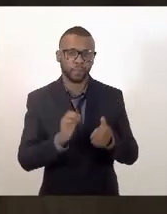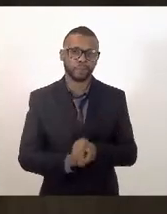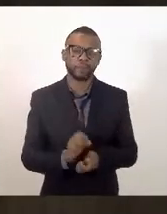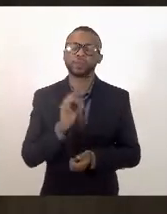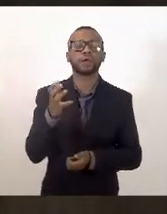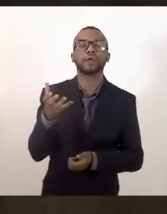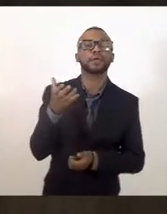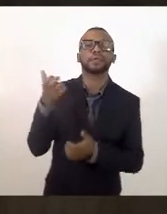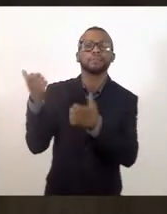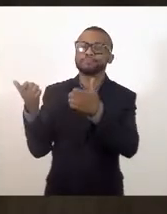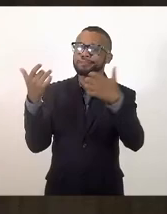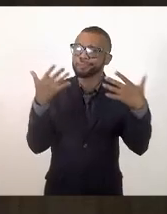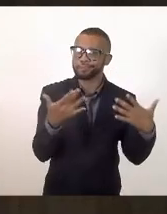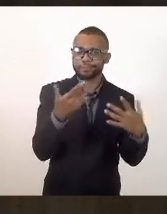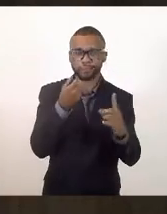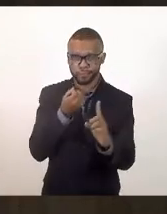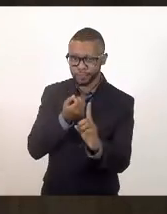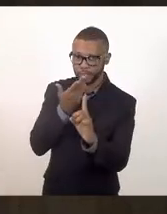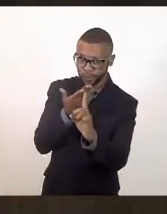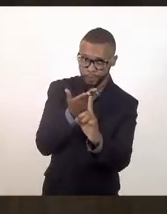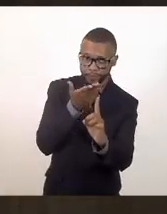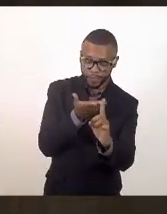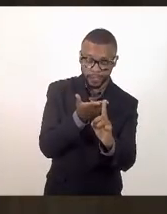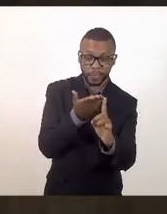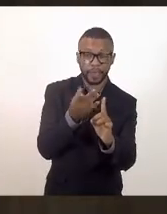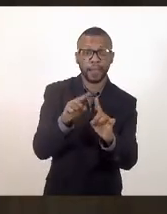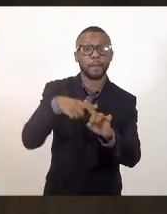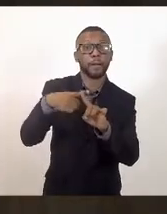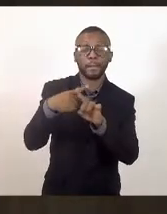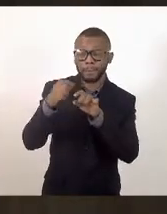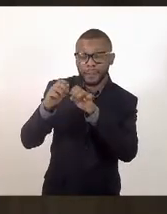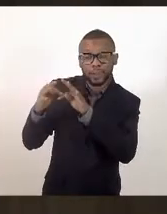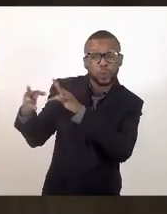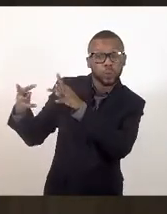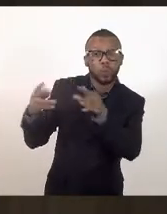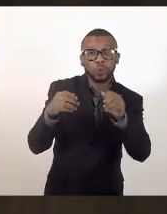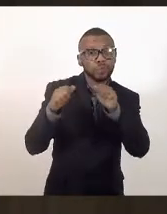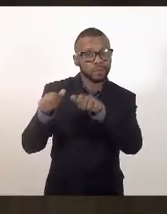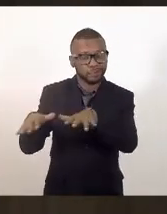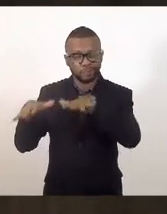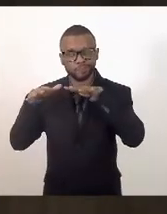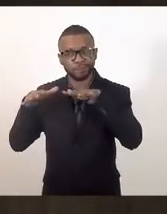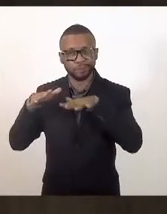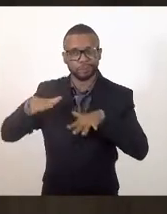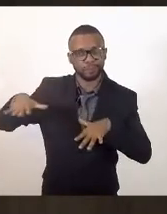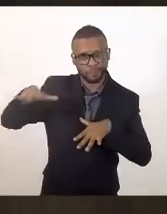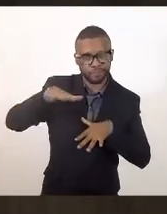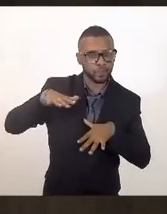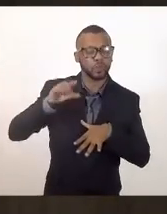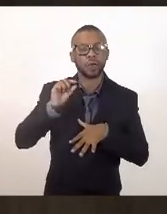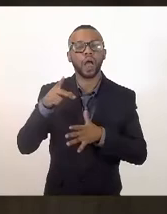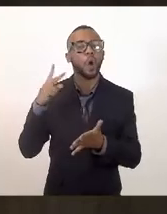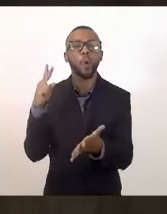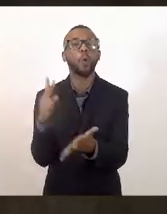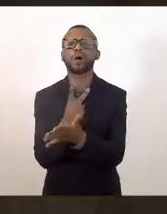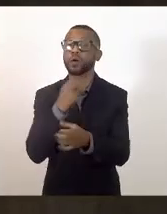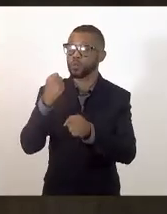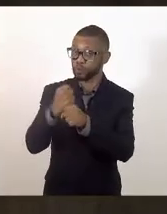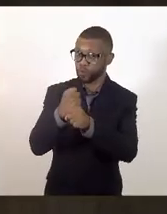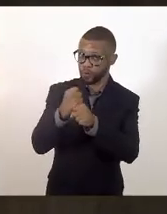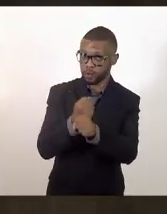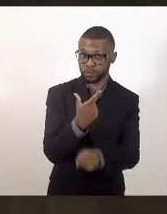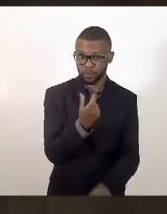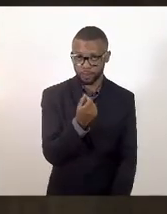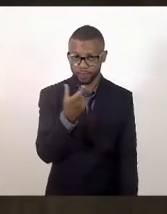falar para Vossa Excelência e para todos que estão aqui no plenário que, em 2020,